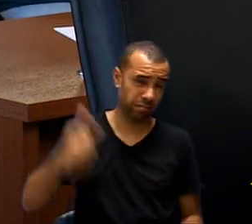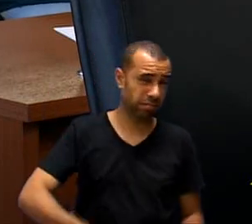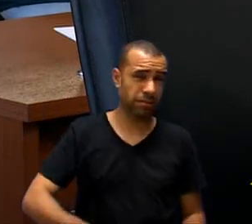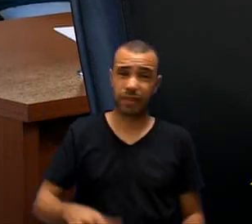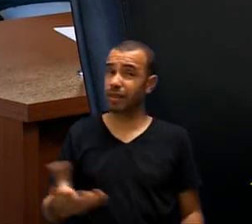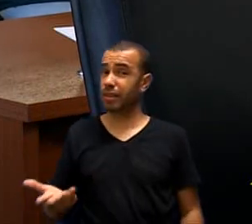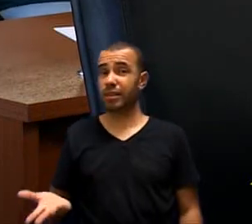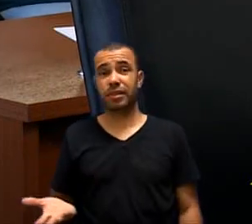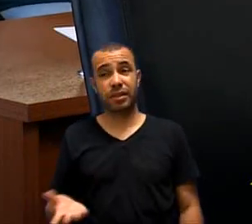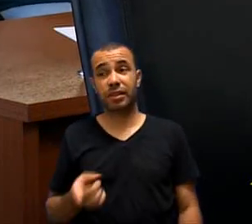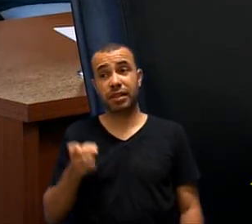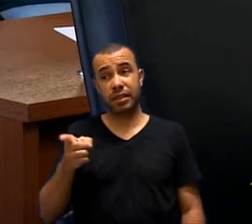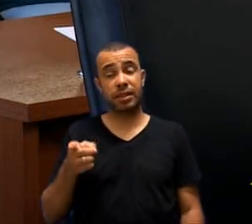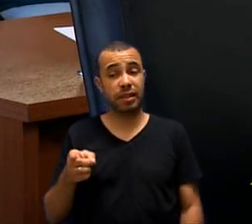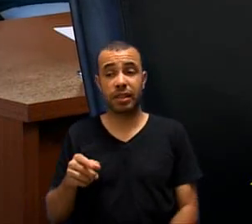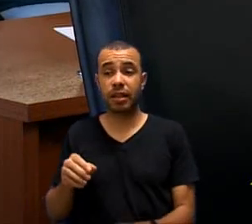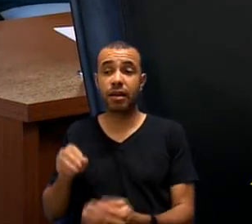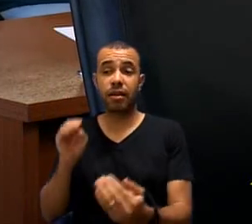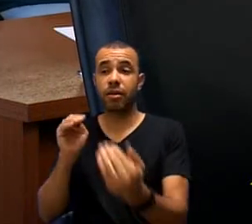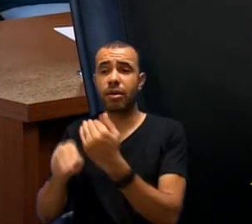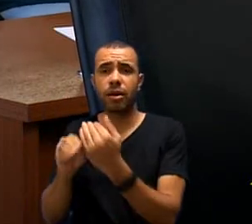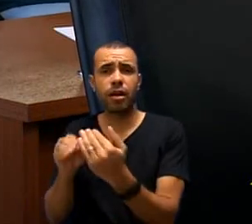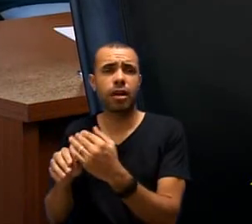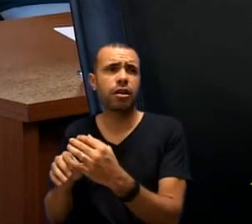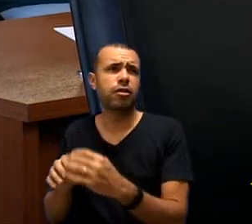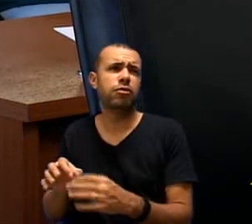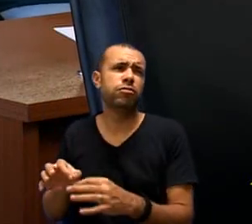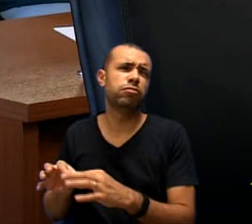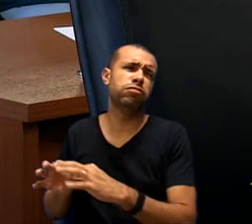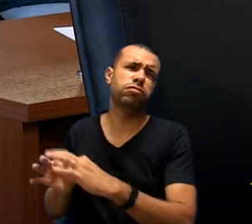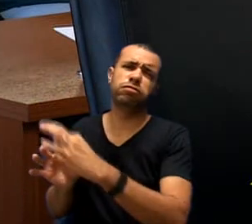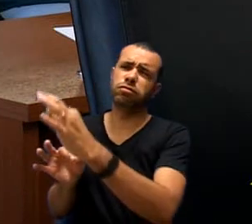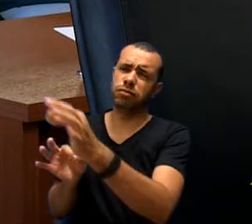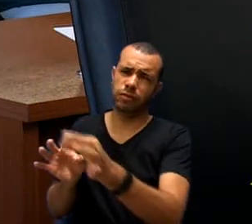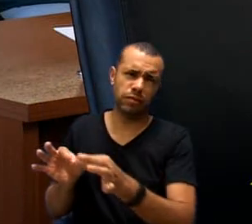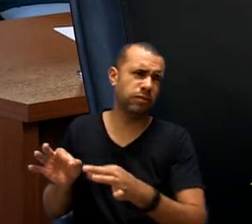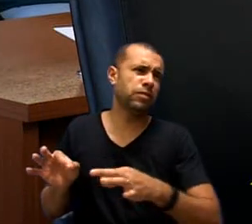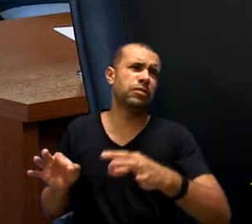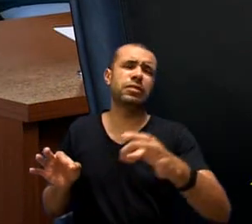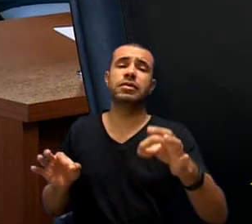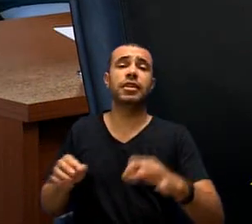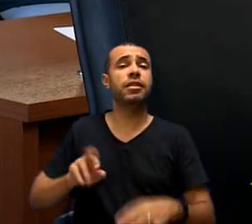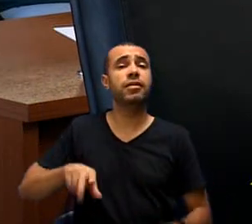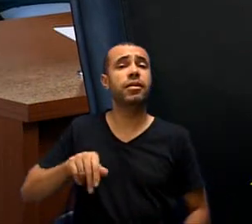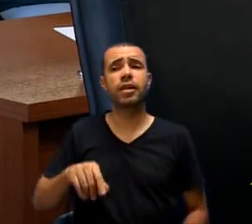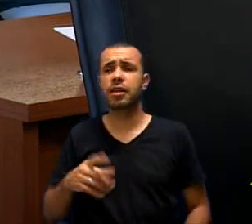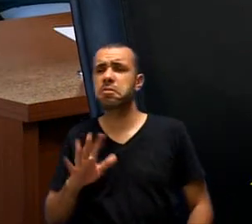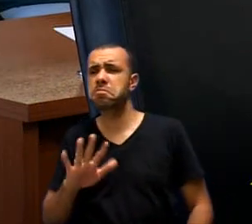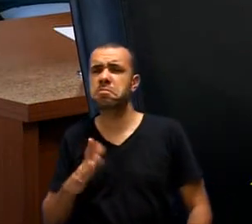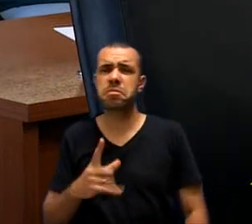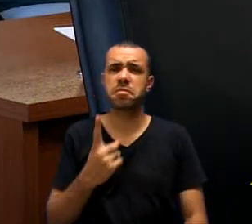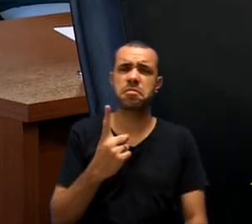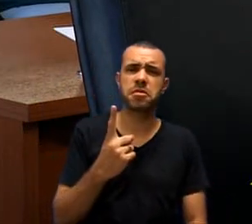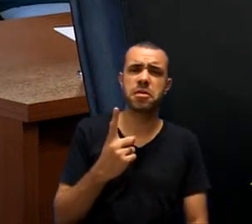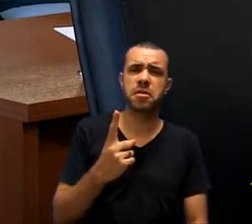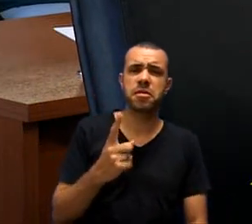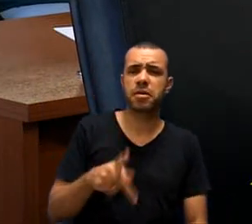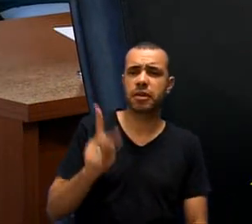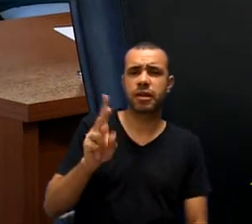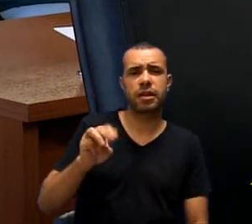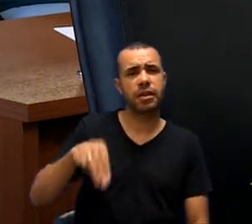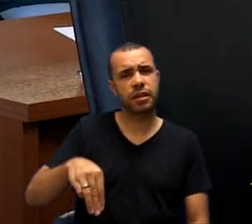via relativamente curto, perto das outras avenidas, que não dá 1,5 km, 2 km, porque liga a